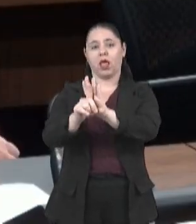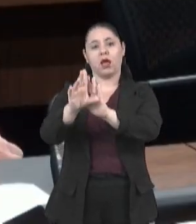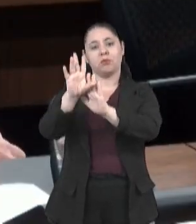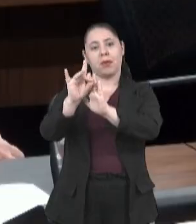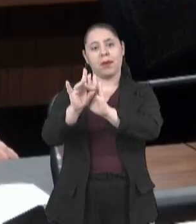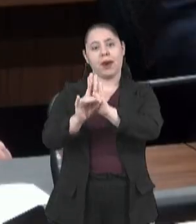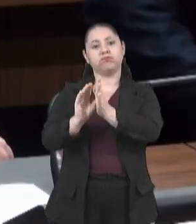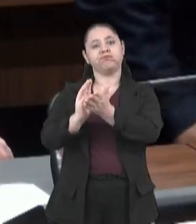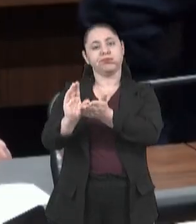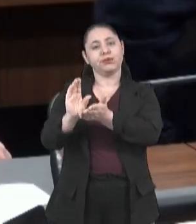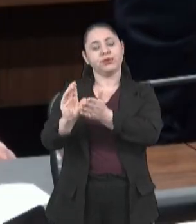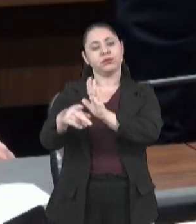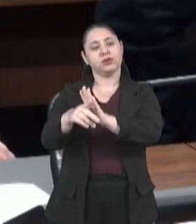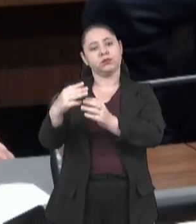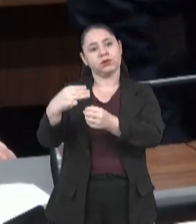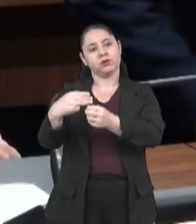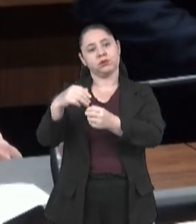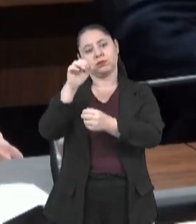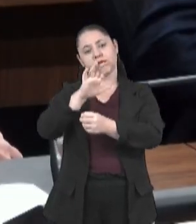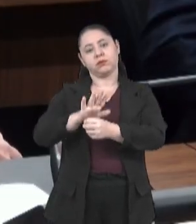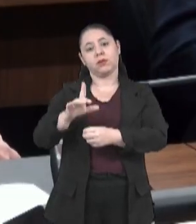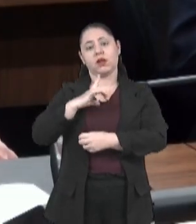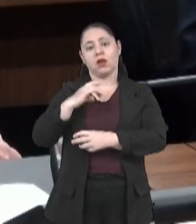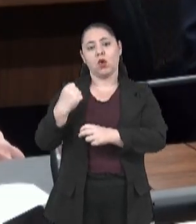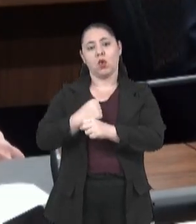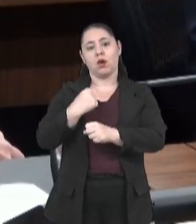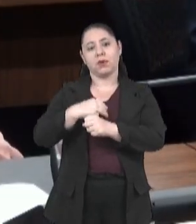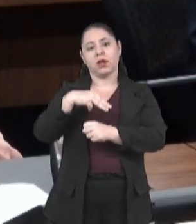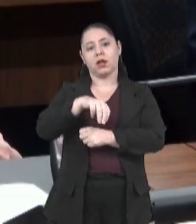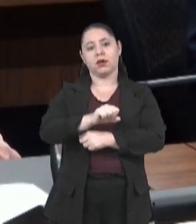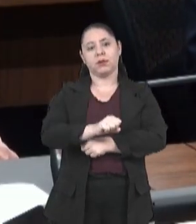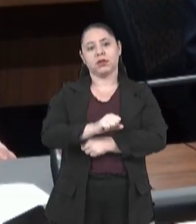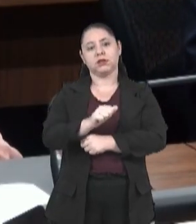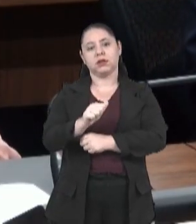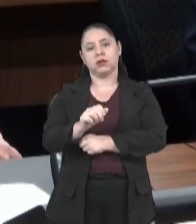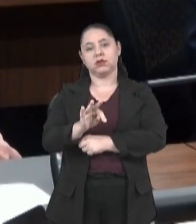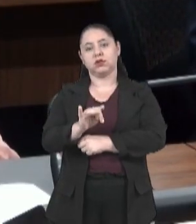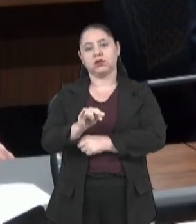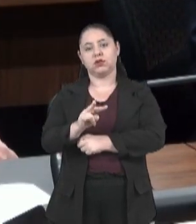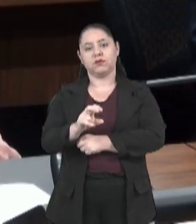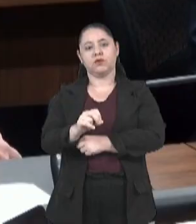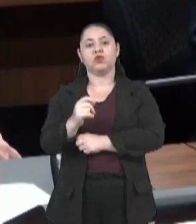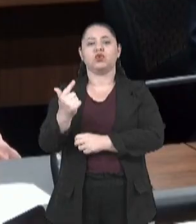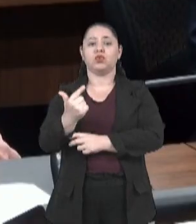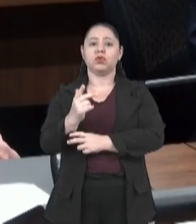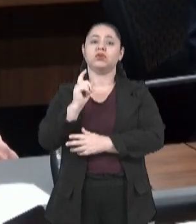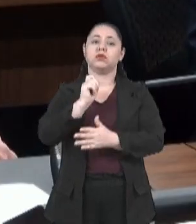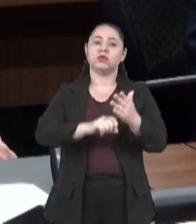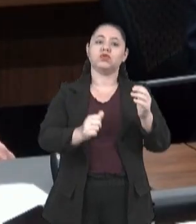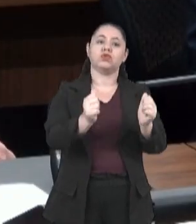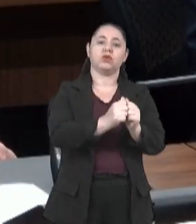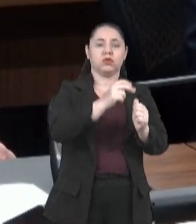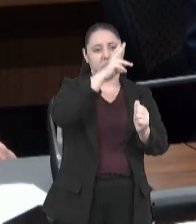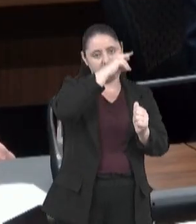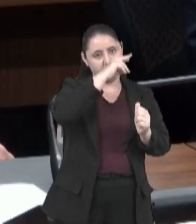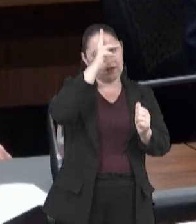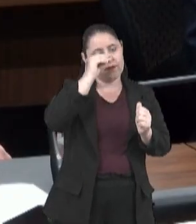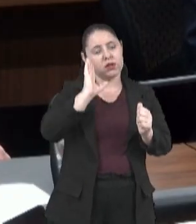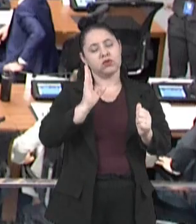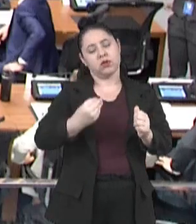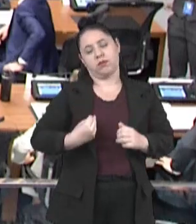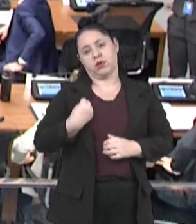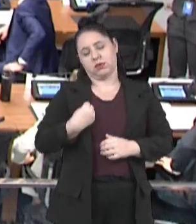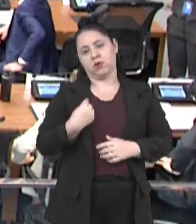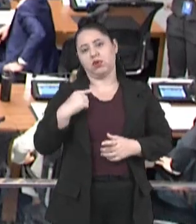para investimento do Estado. Nós temos as obras do MS Ativo 2, que já foram validadas com os prefeitos, nós participamos